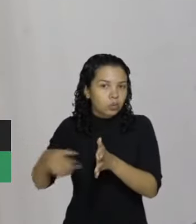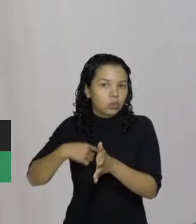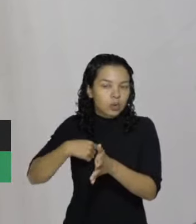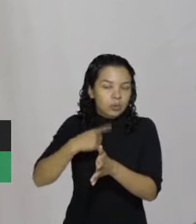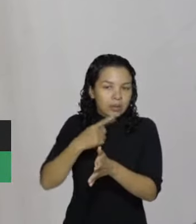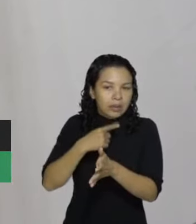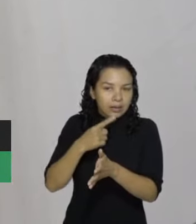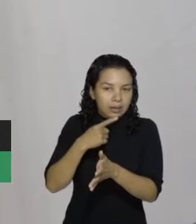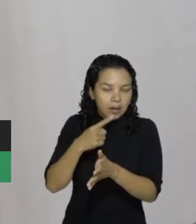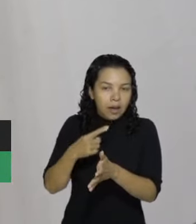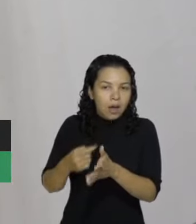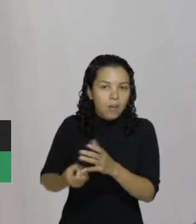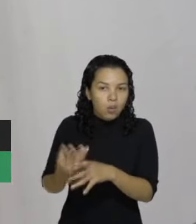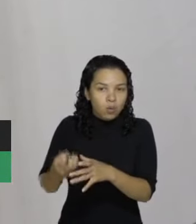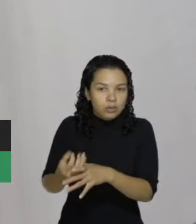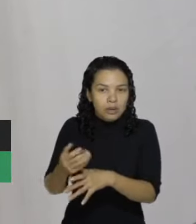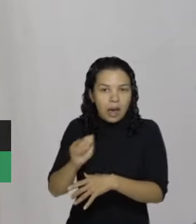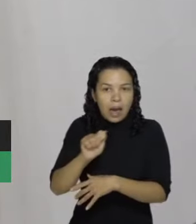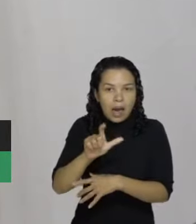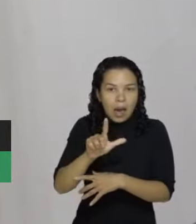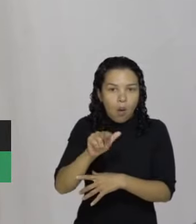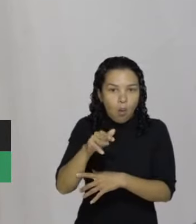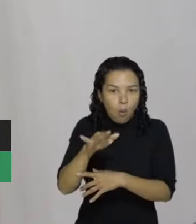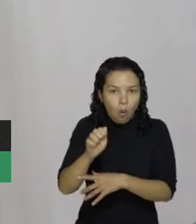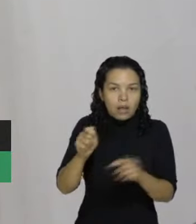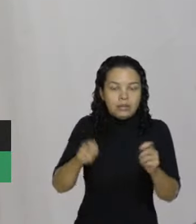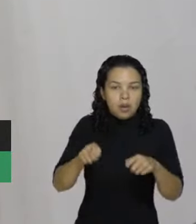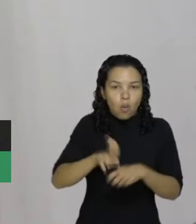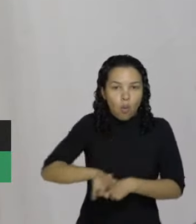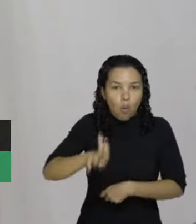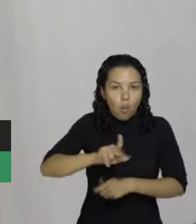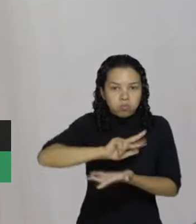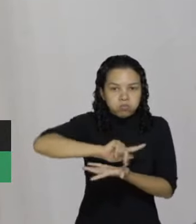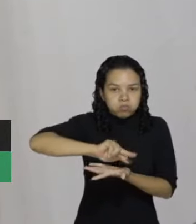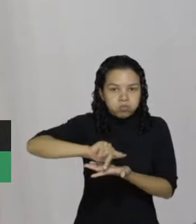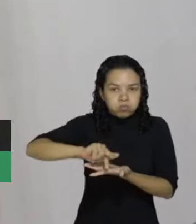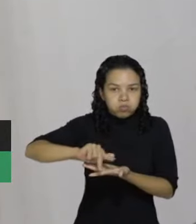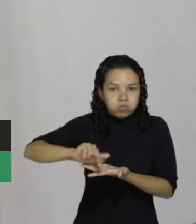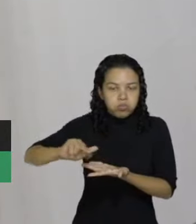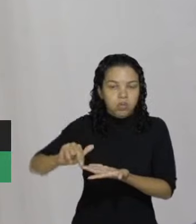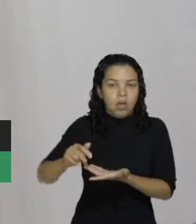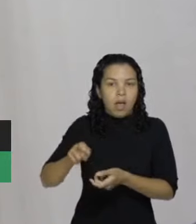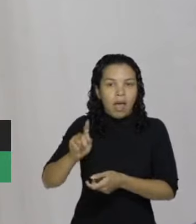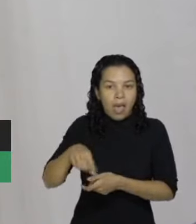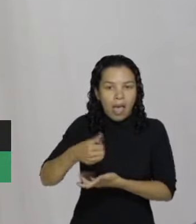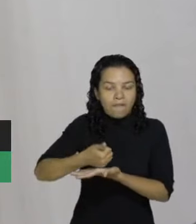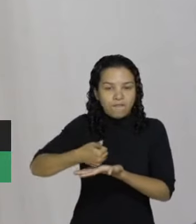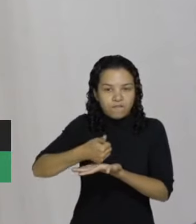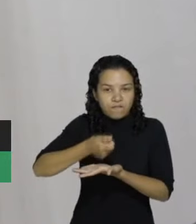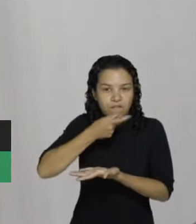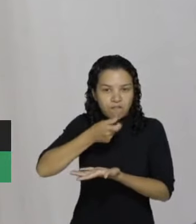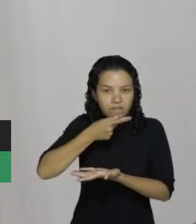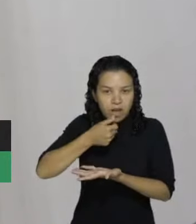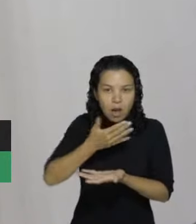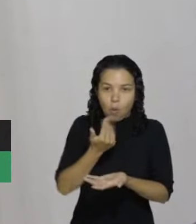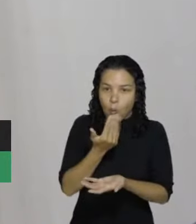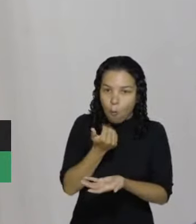As algas são utilizadas nas mais variadas aplicações que vão da indústria farmacêutica, alimentícia,